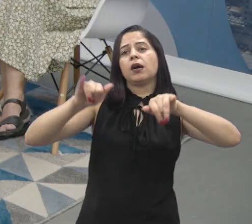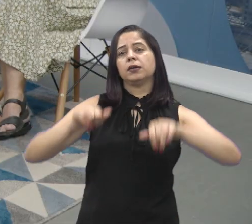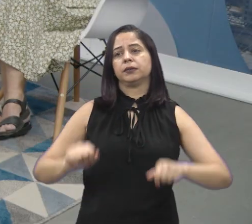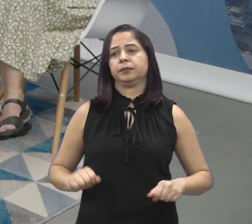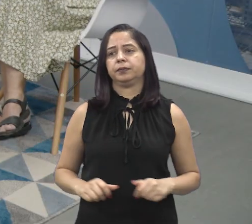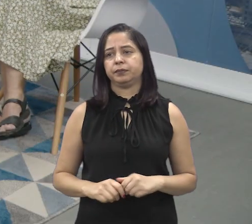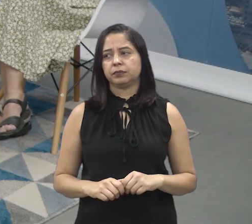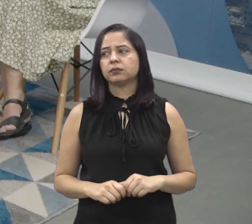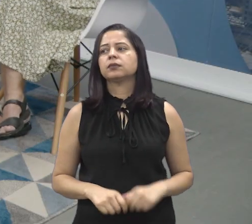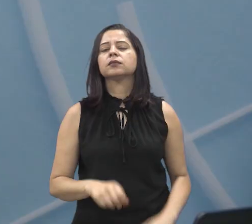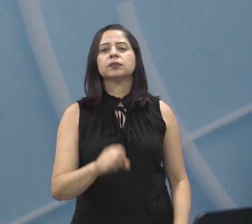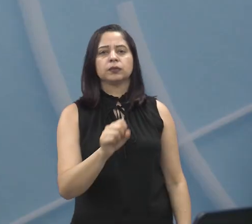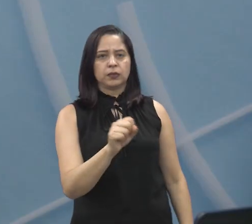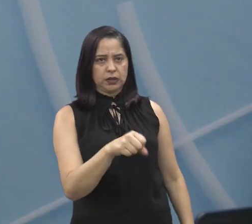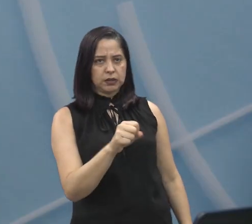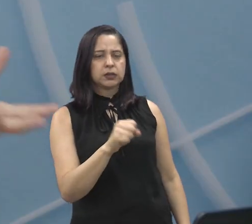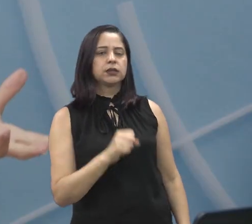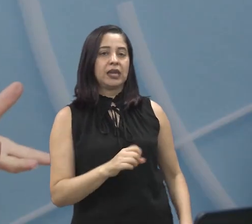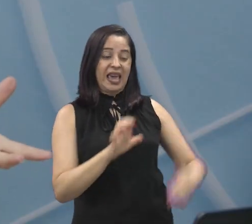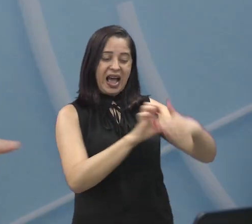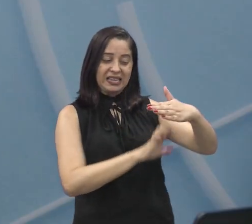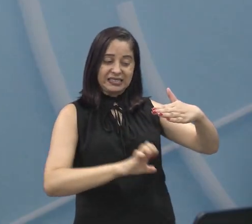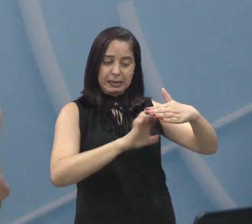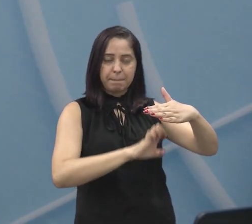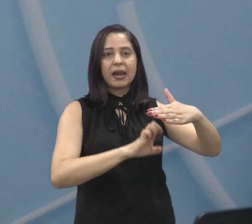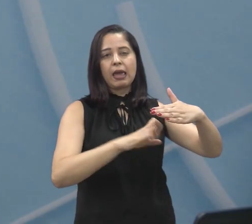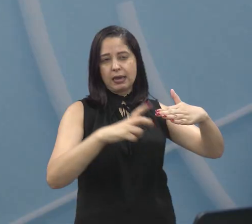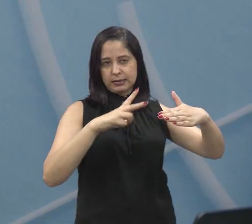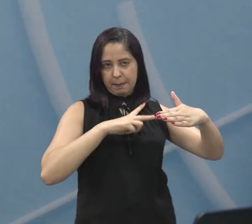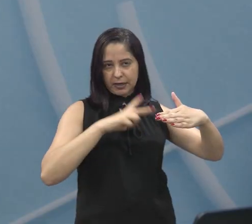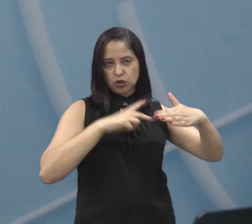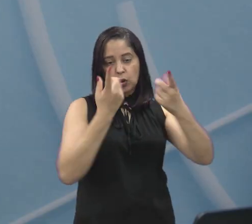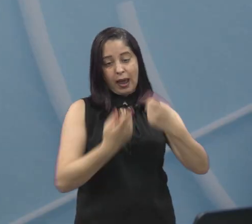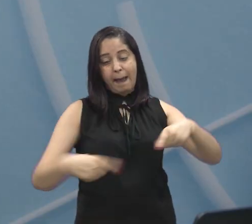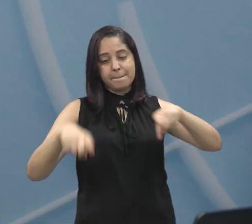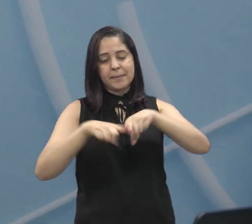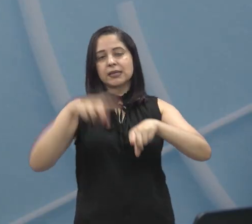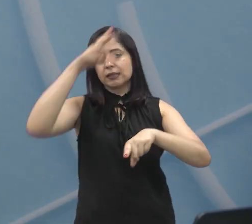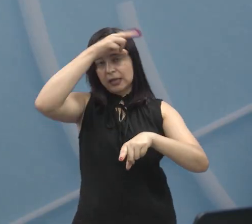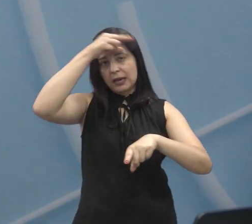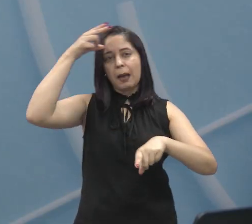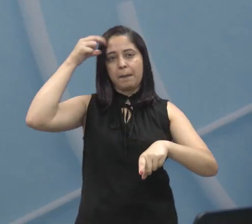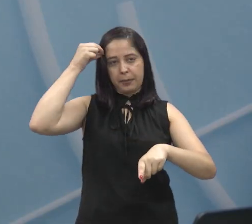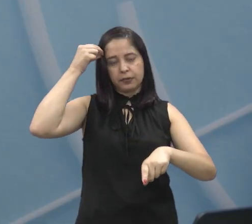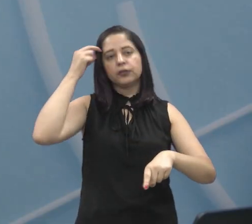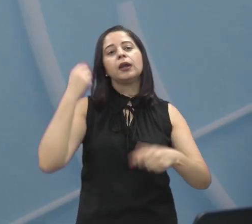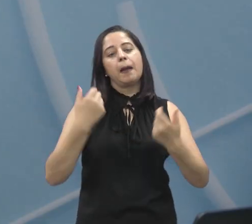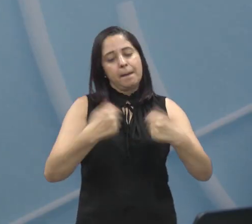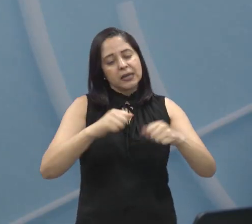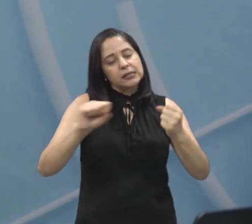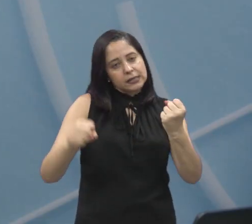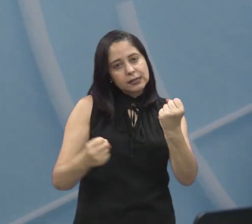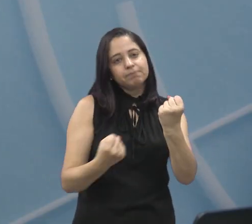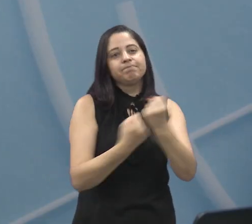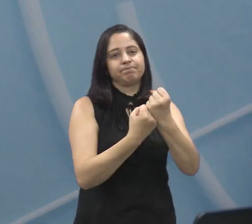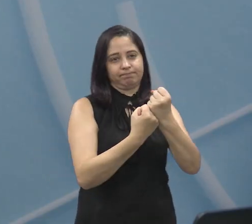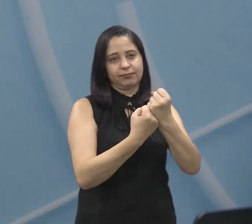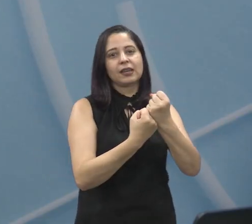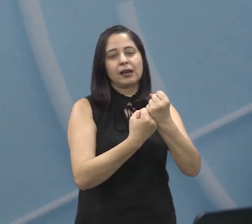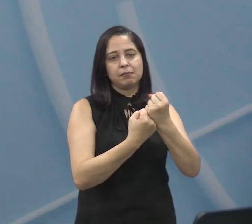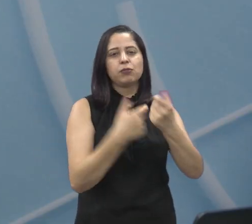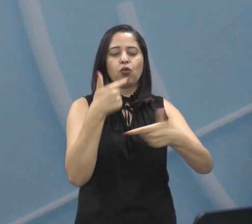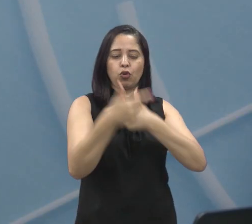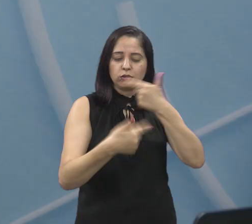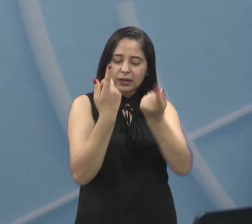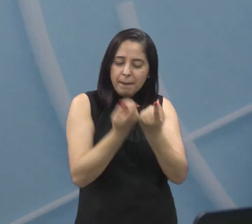aí o setor público e o setor privado também entram, né, nessa. É necessário um apoio, né, um trabalho ali